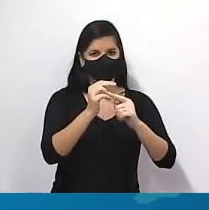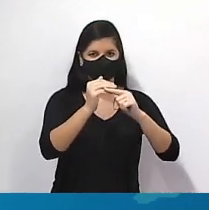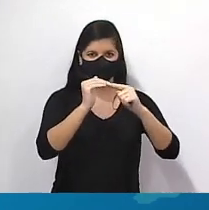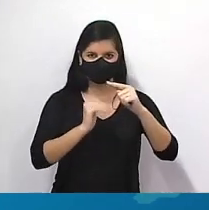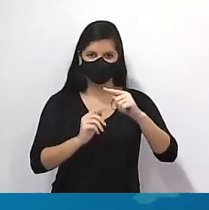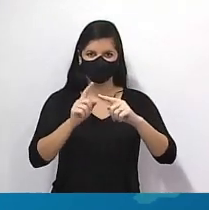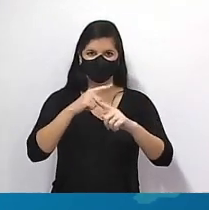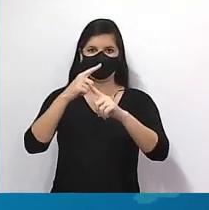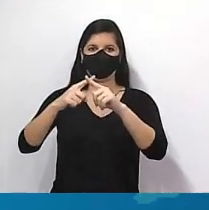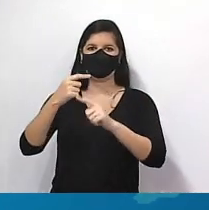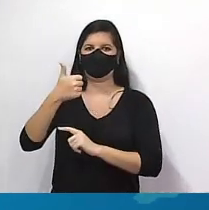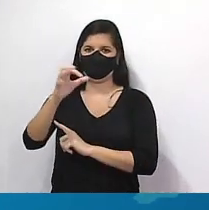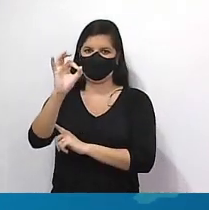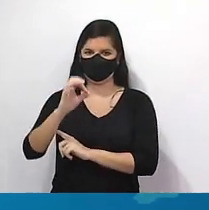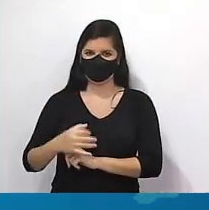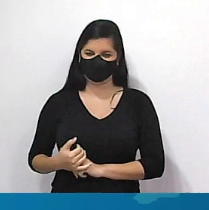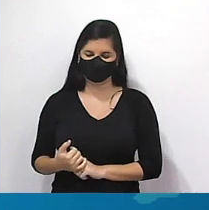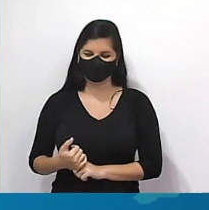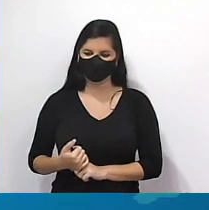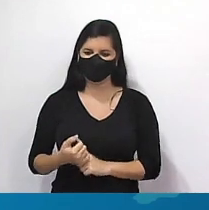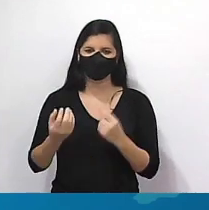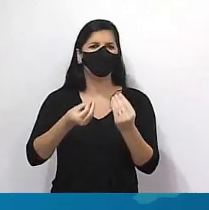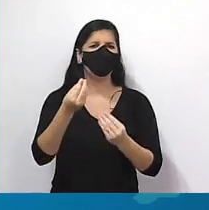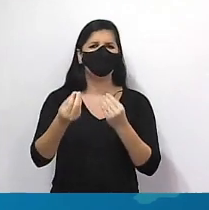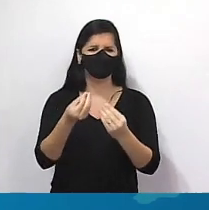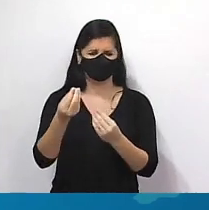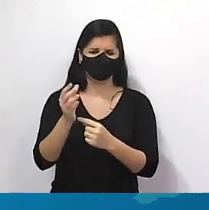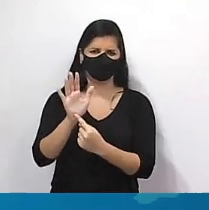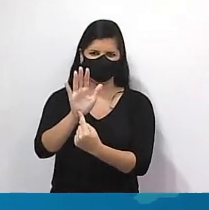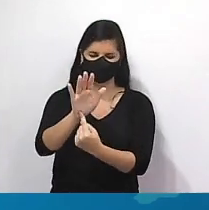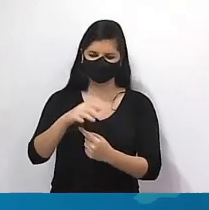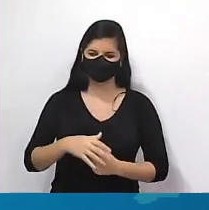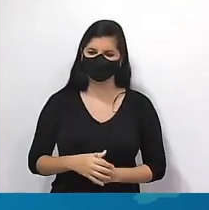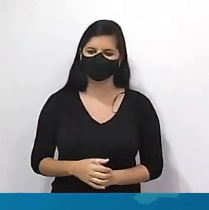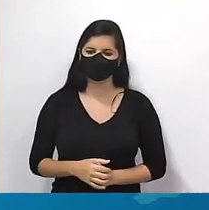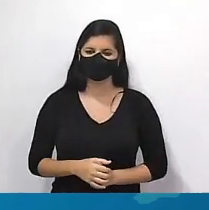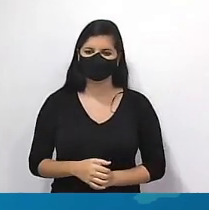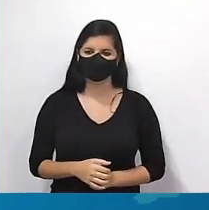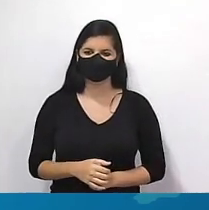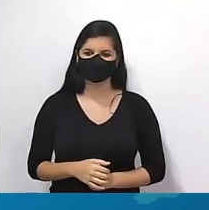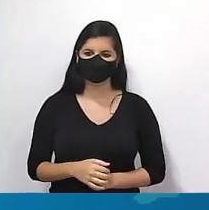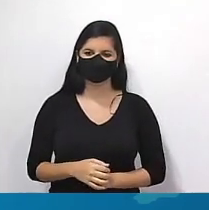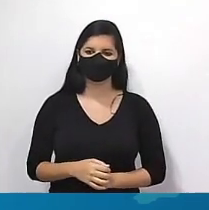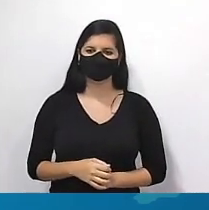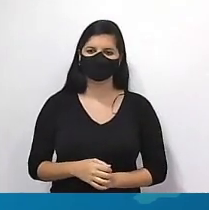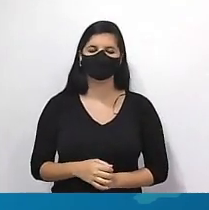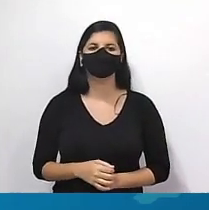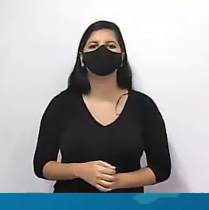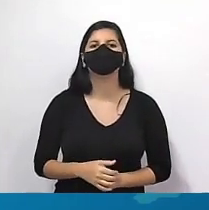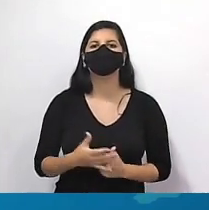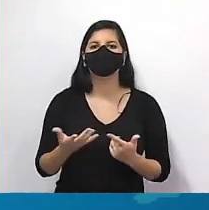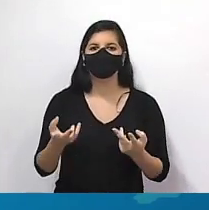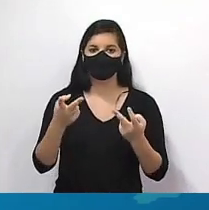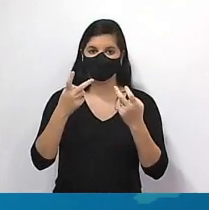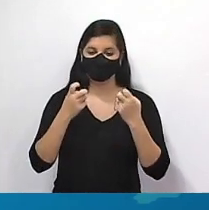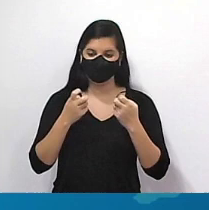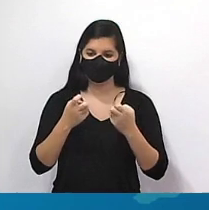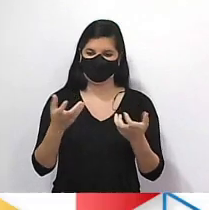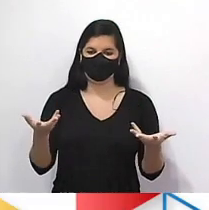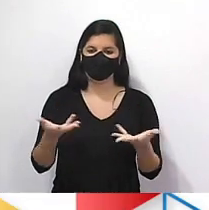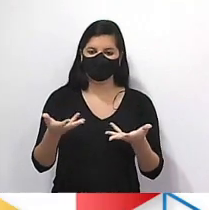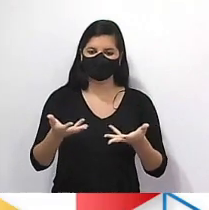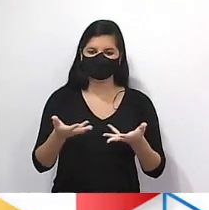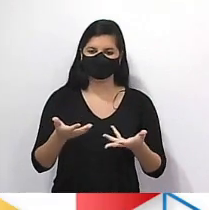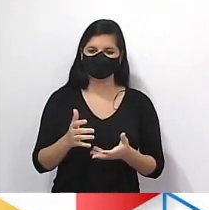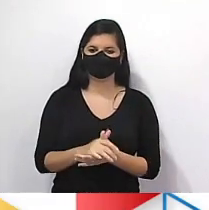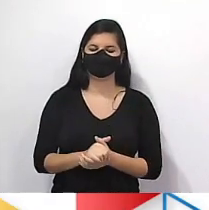múltiplos de 10. Como é isso aí, professor? Vou te mostrar. Vamos lá, Manuel. Mostra para eles aí o slide, por favor. Vamos olhar agora comigo com calma.